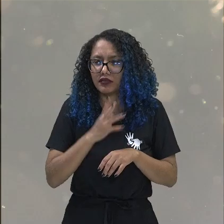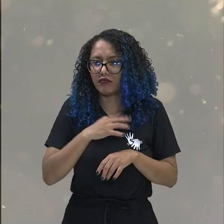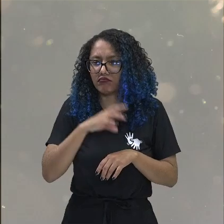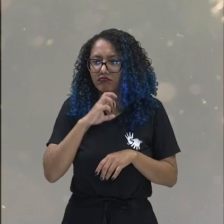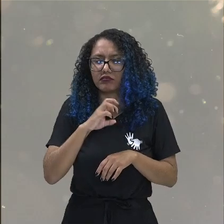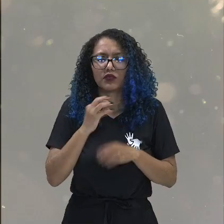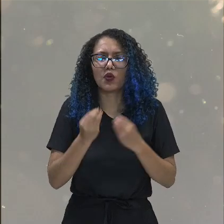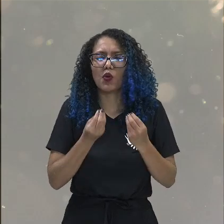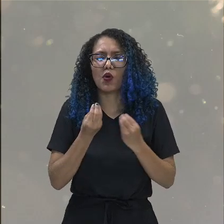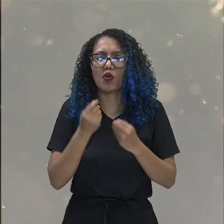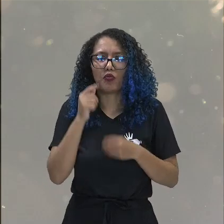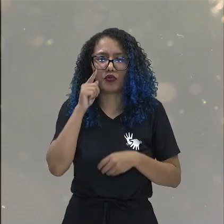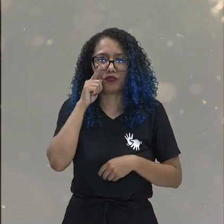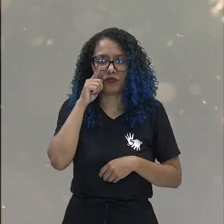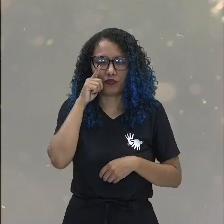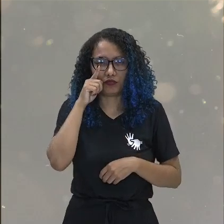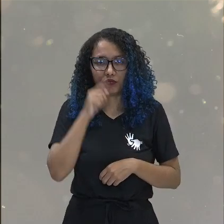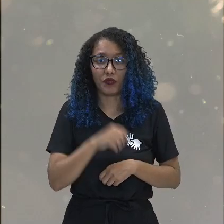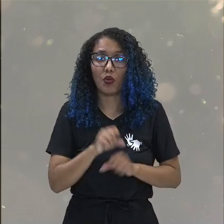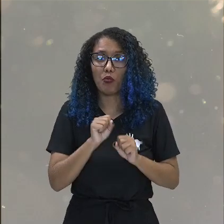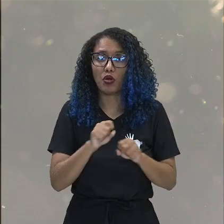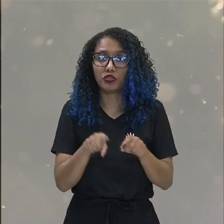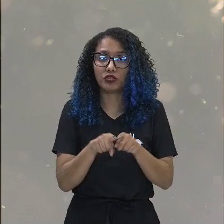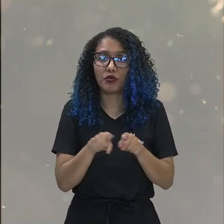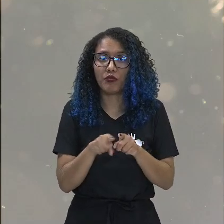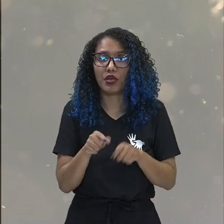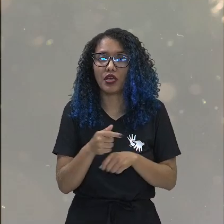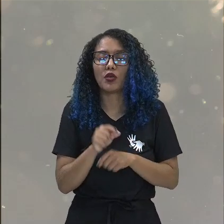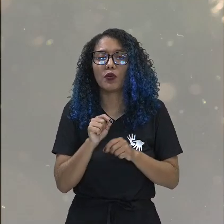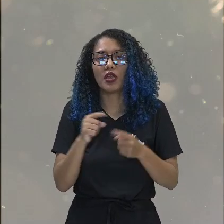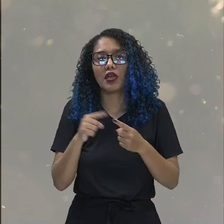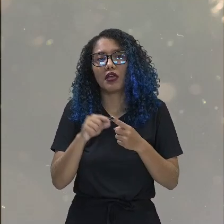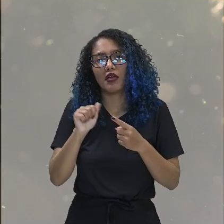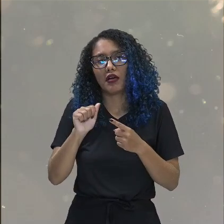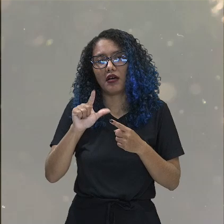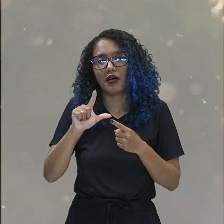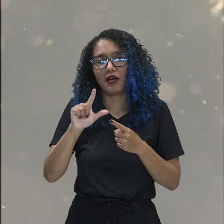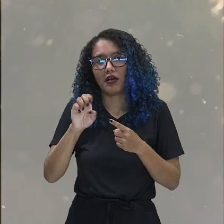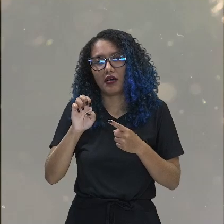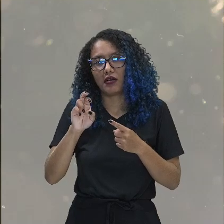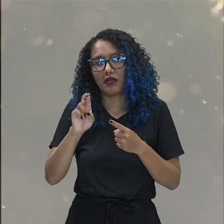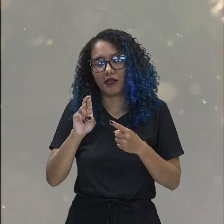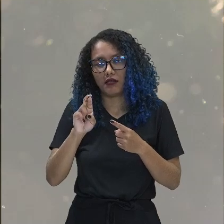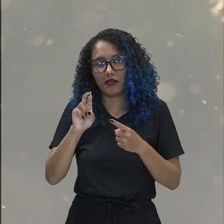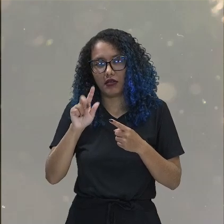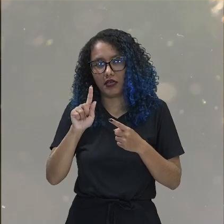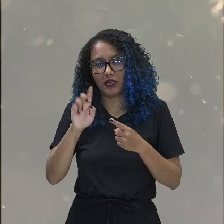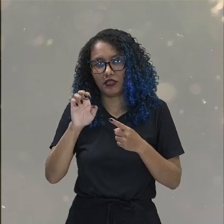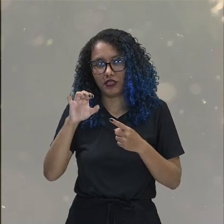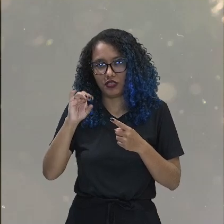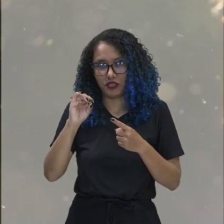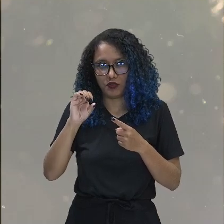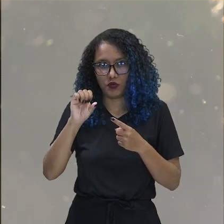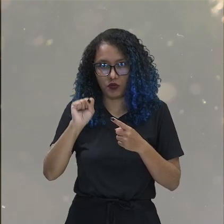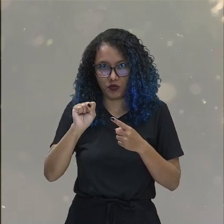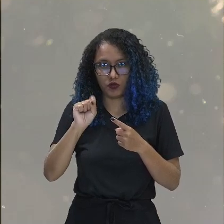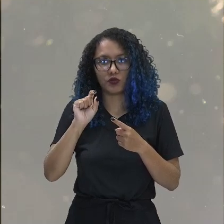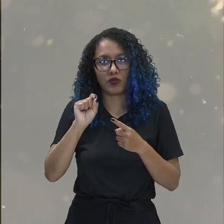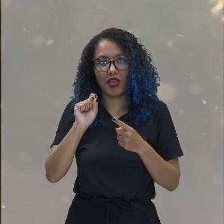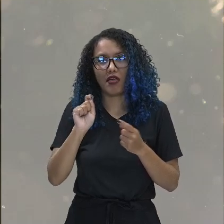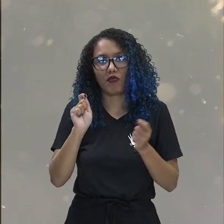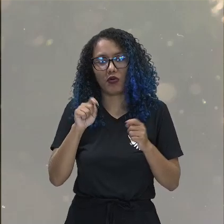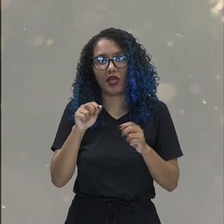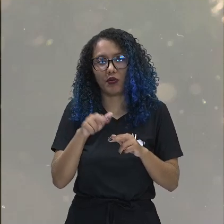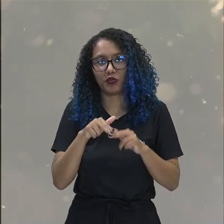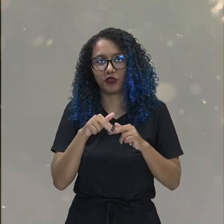eles podem também ser desencadeados por alérgenos, tá? Que são os causadores das alergias, tais